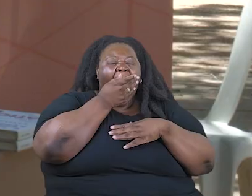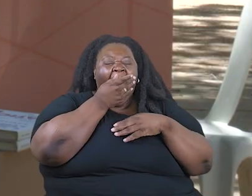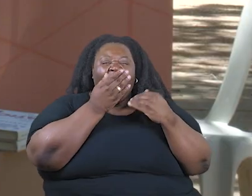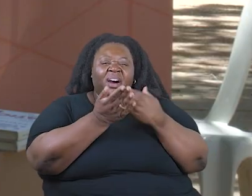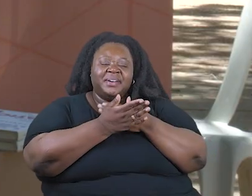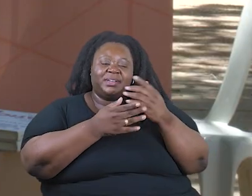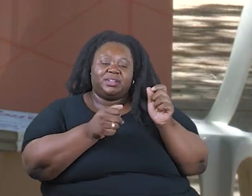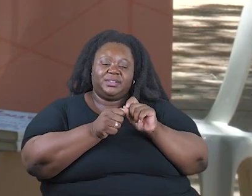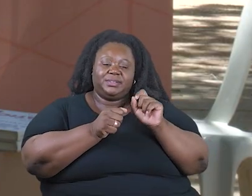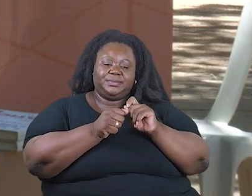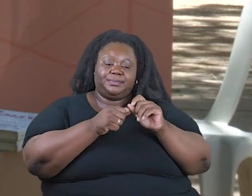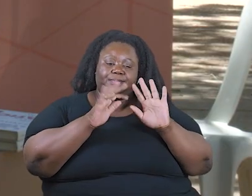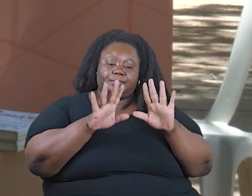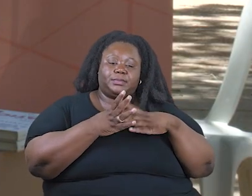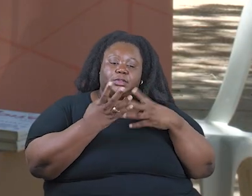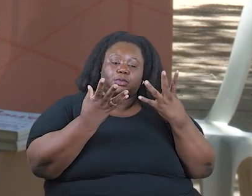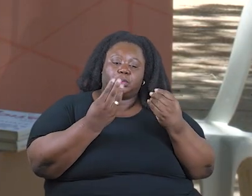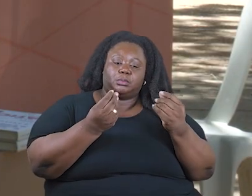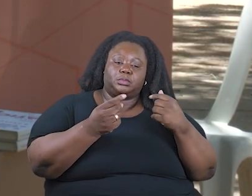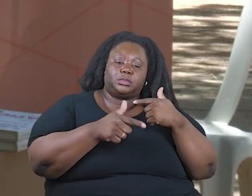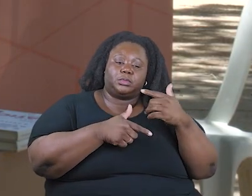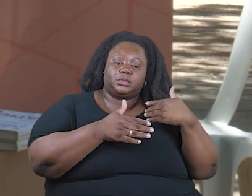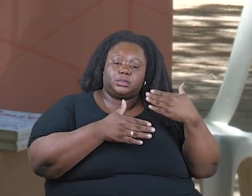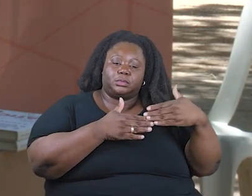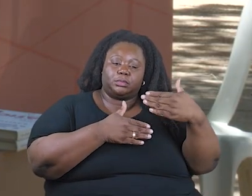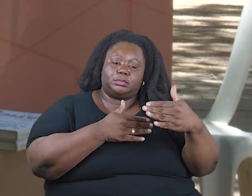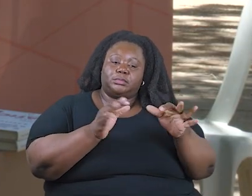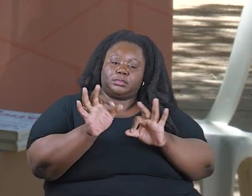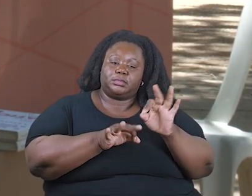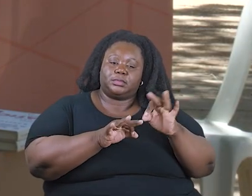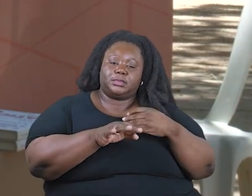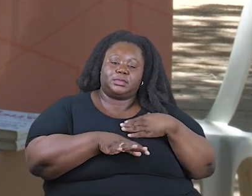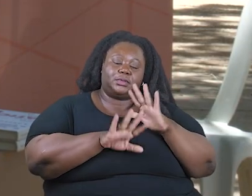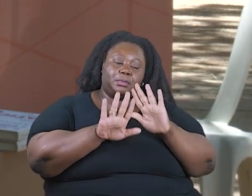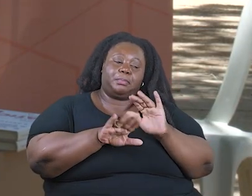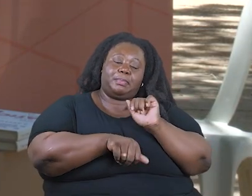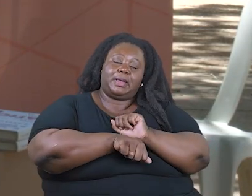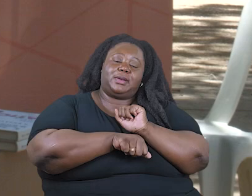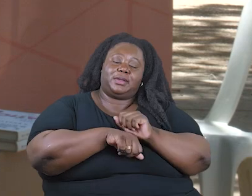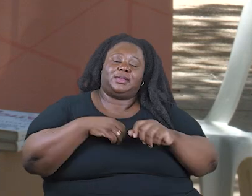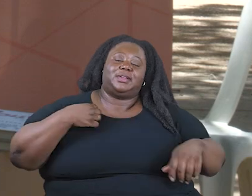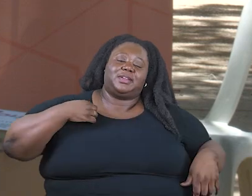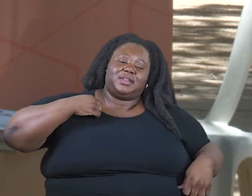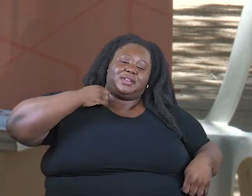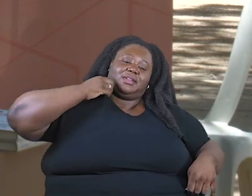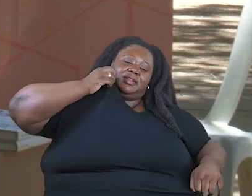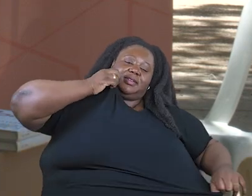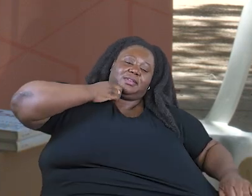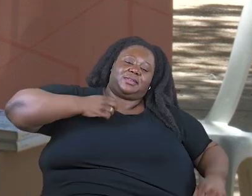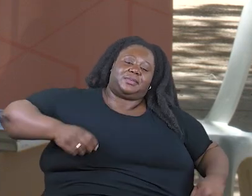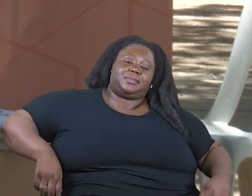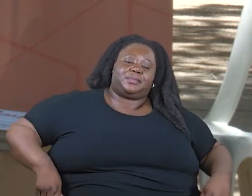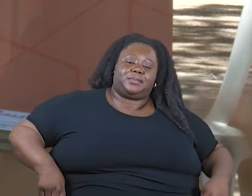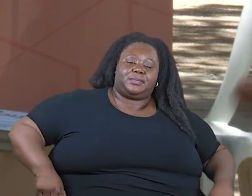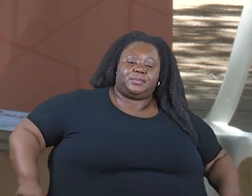comecei a fazer, mas eu estou com vários projetos caminhando paralelo, eu deixei esse de lado.